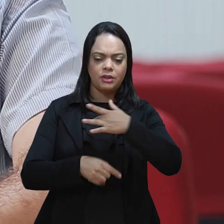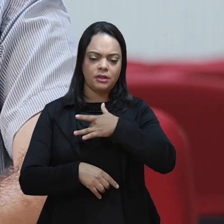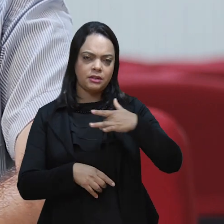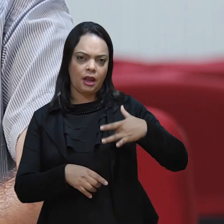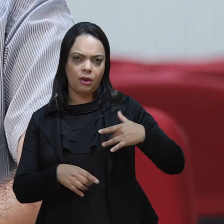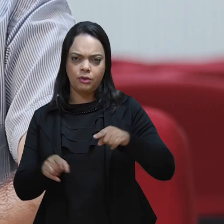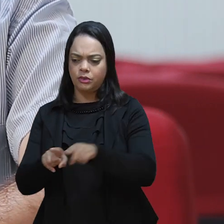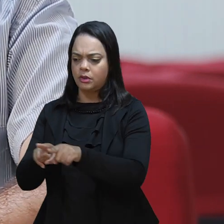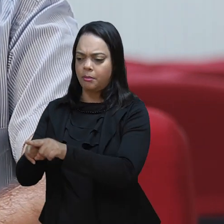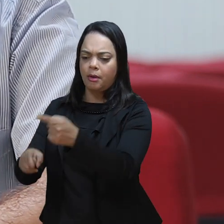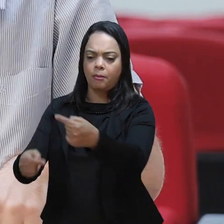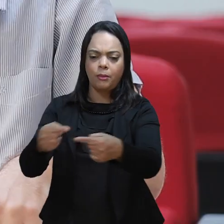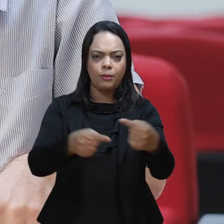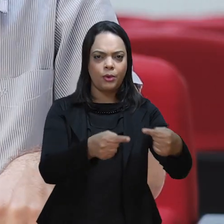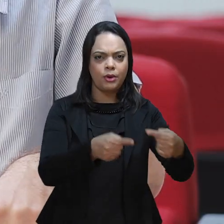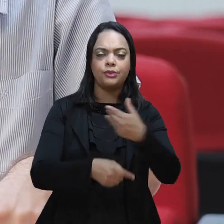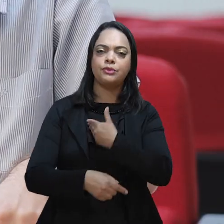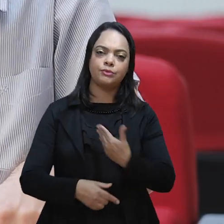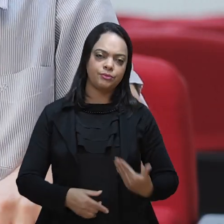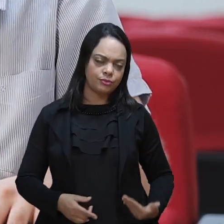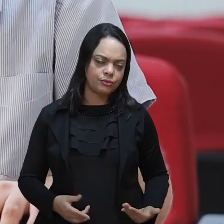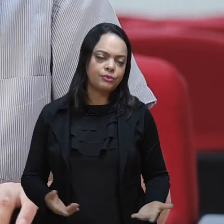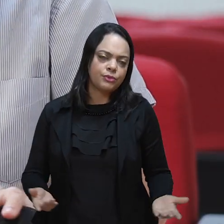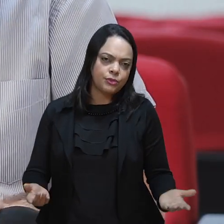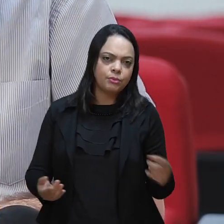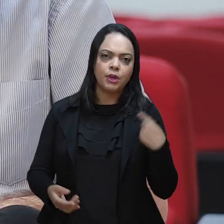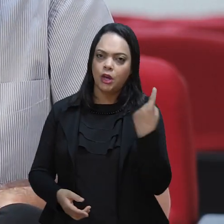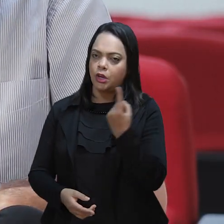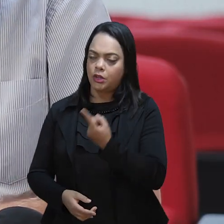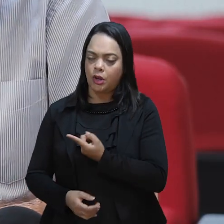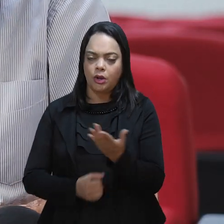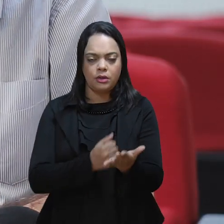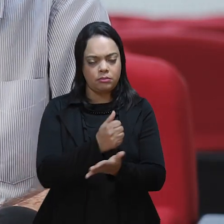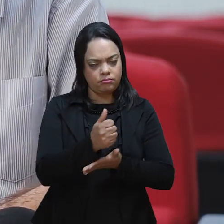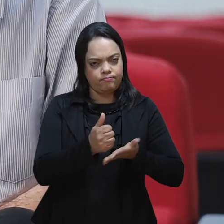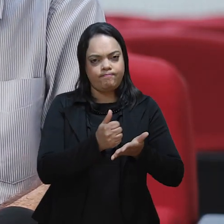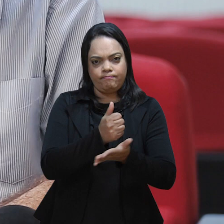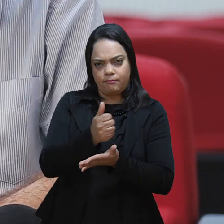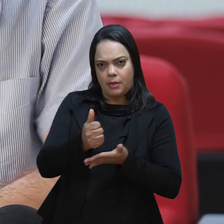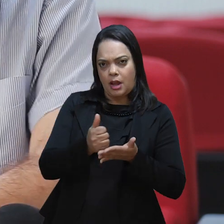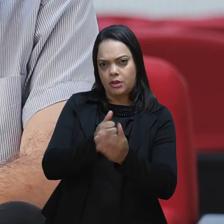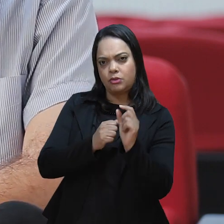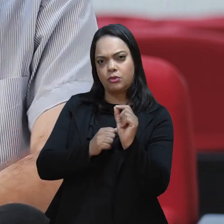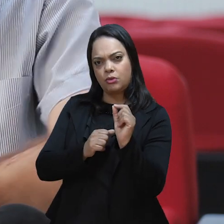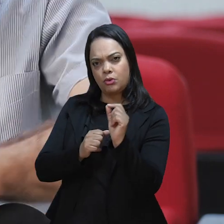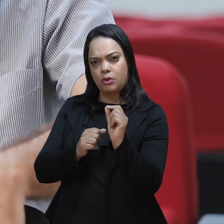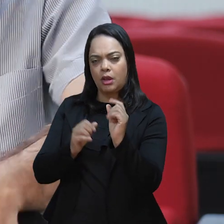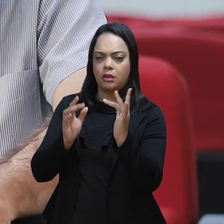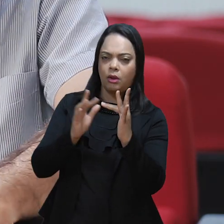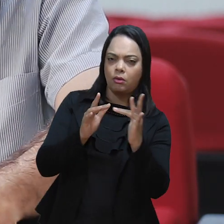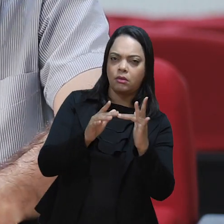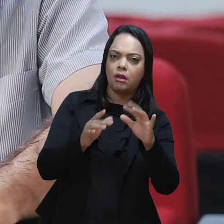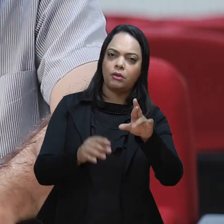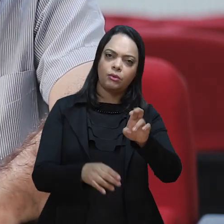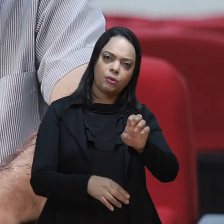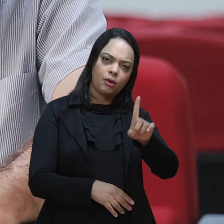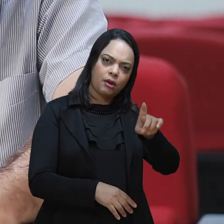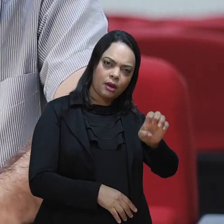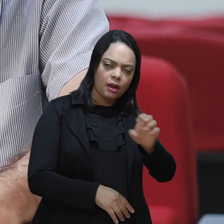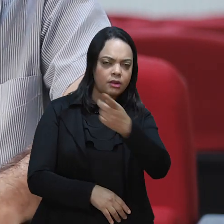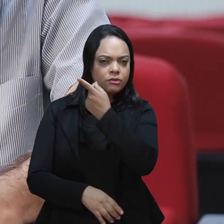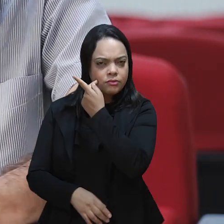demais políticas públicas, né? Então a gente basicamente faz encaminhamentos, contatos com a rede,